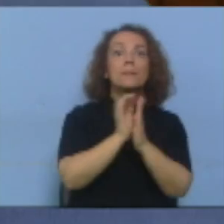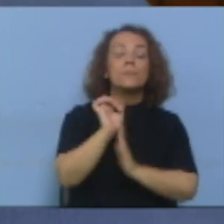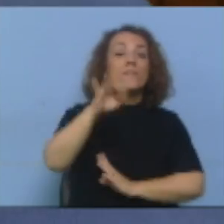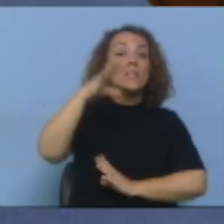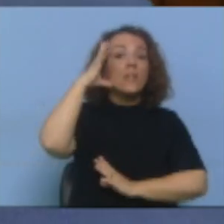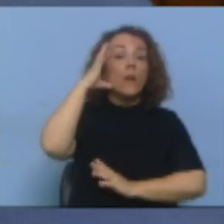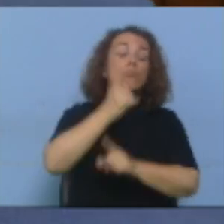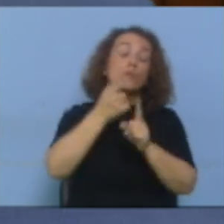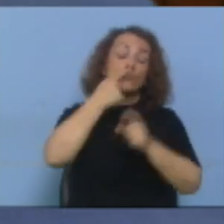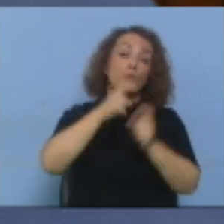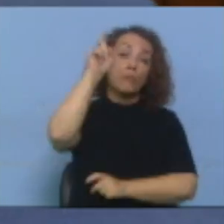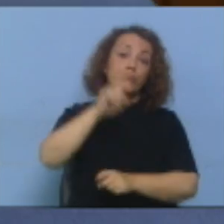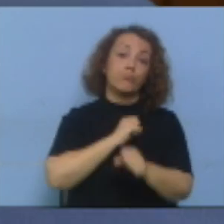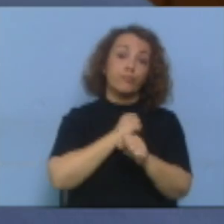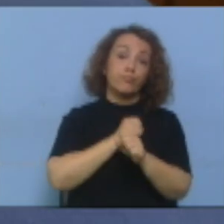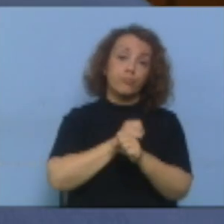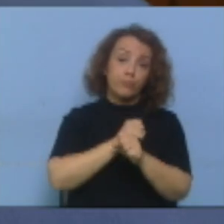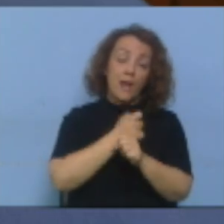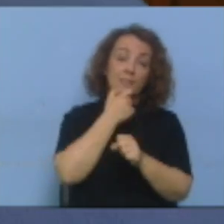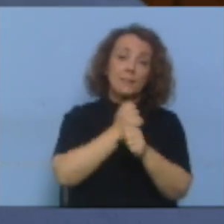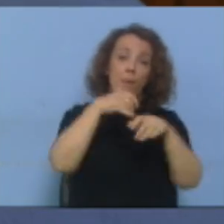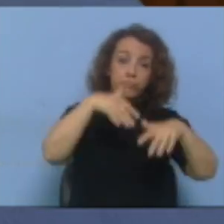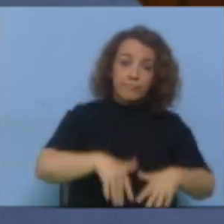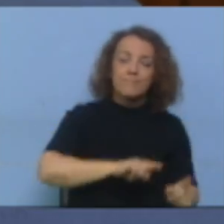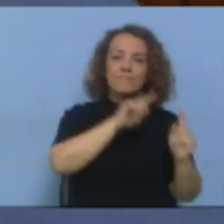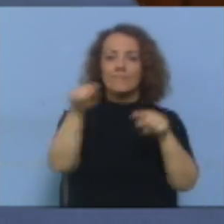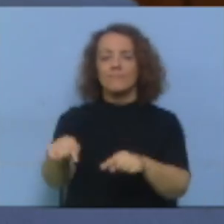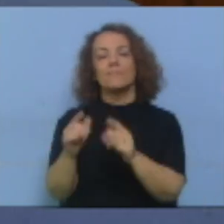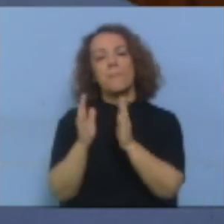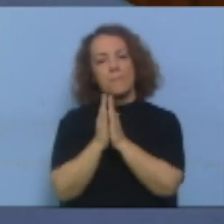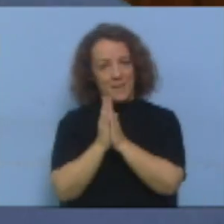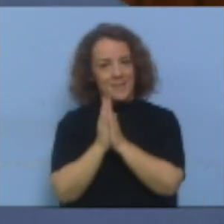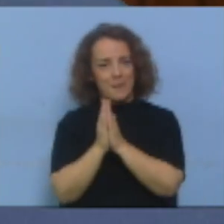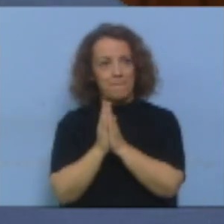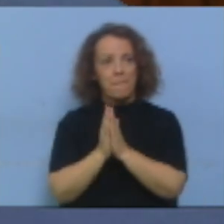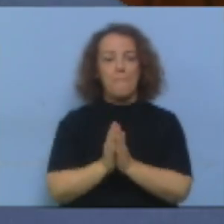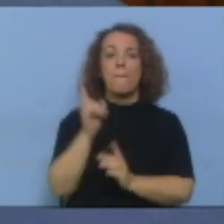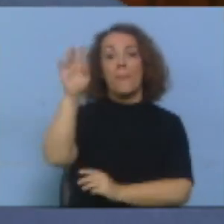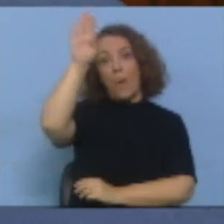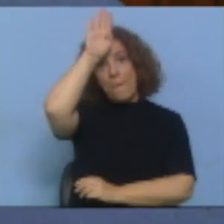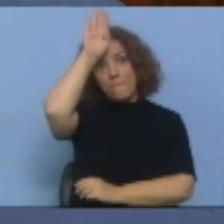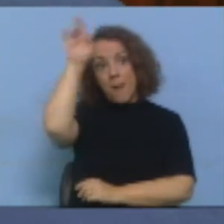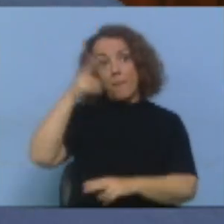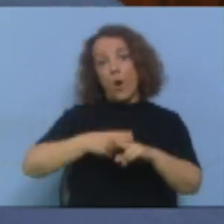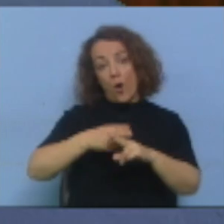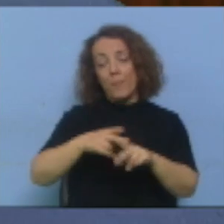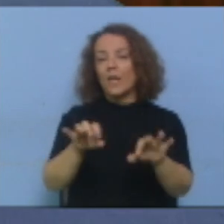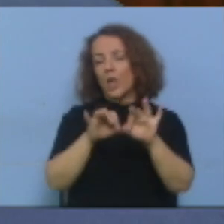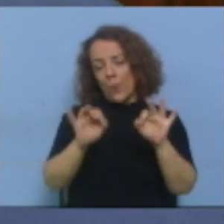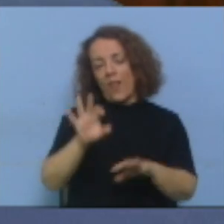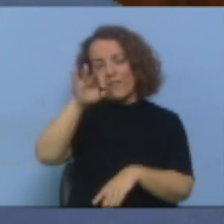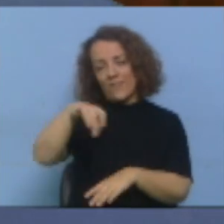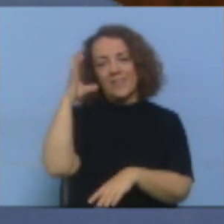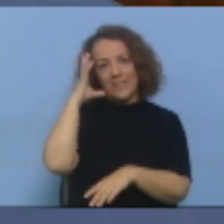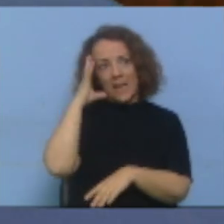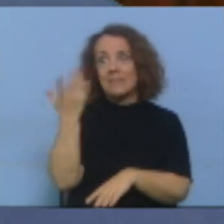Porque as pessoas trabalhavam e, portanto, só depois do trabalho é que podiam ir celebrar. E o Papa em Roma celebra ao fim do dia por causa disso.